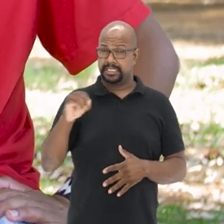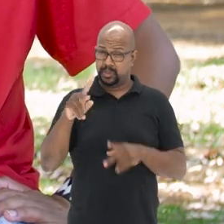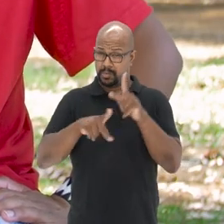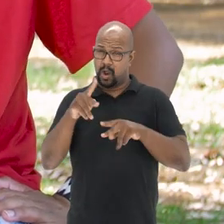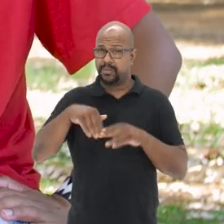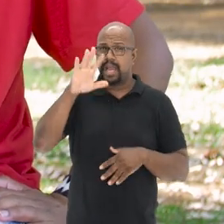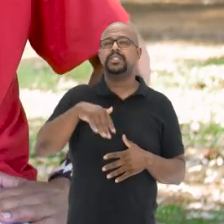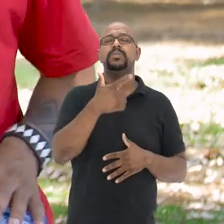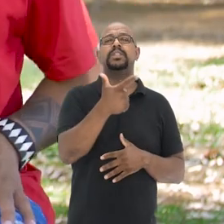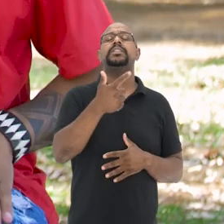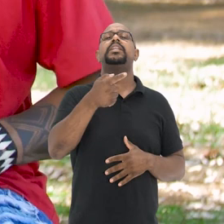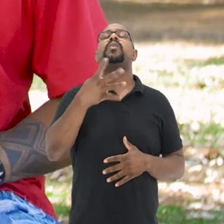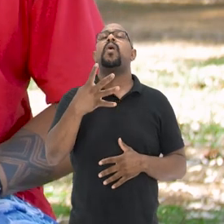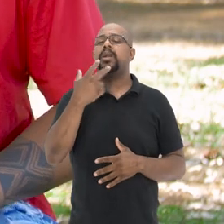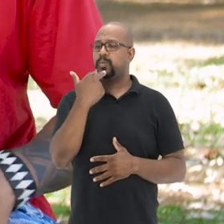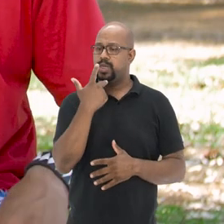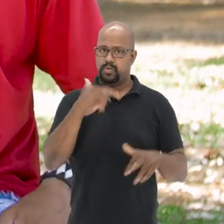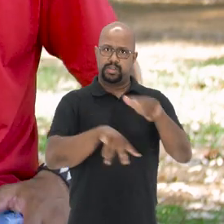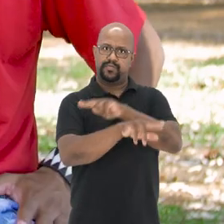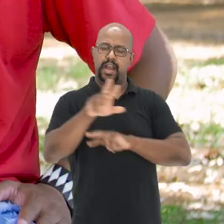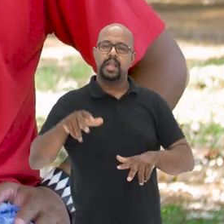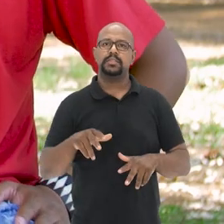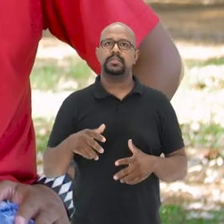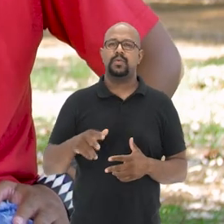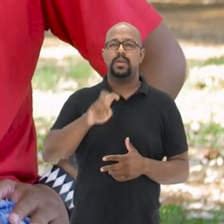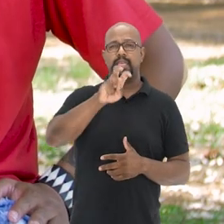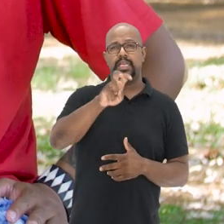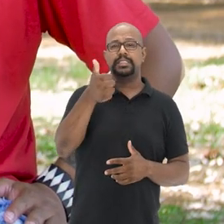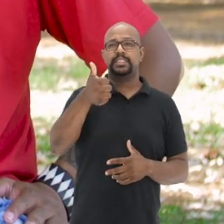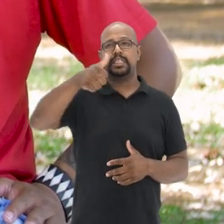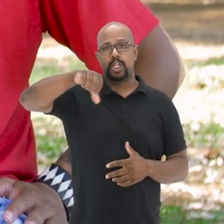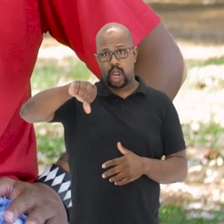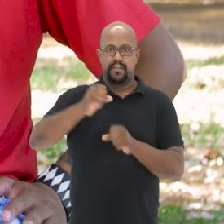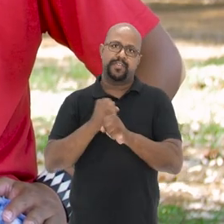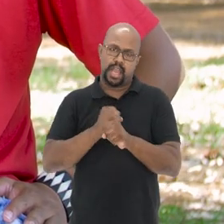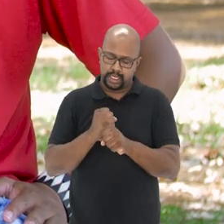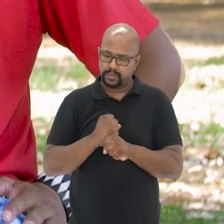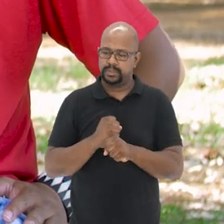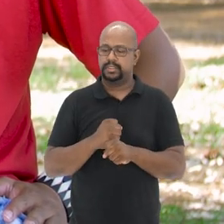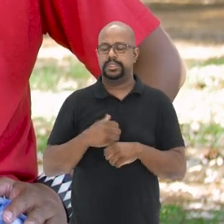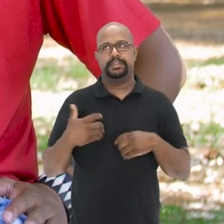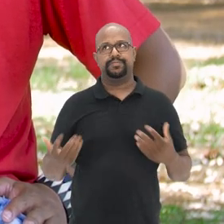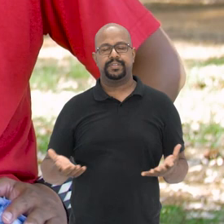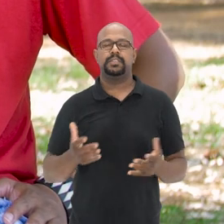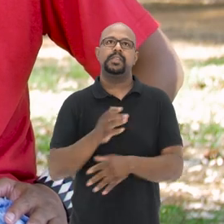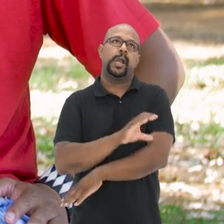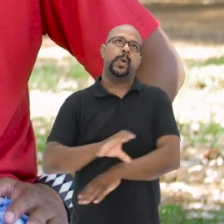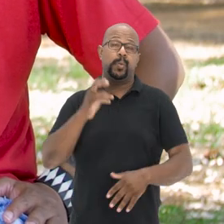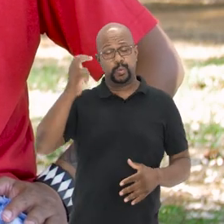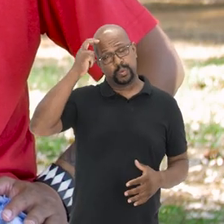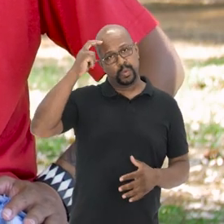Mais de 300 povos e mais de 274 línguas faladas. Então, 519 anos, né? E